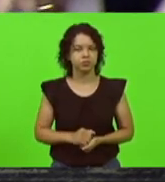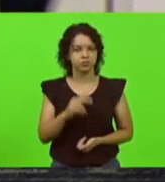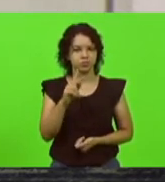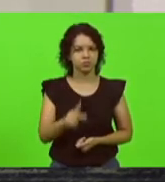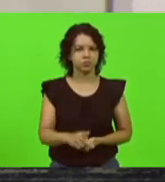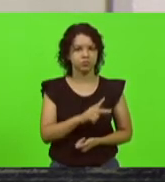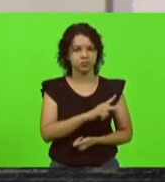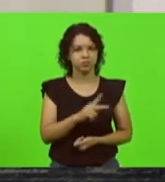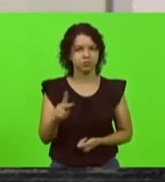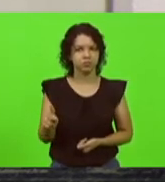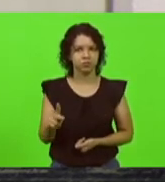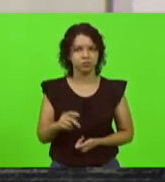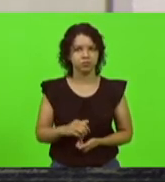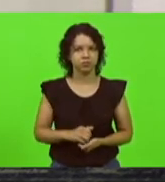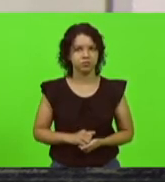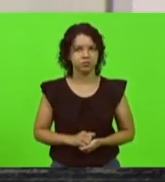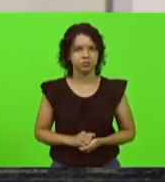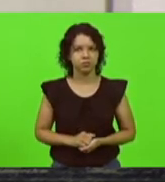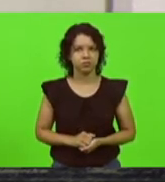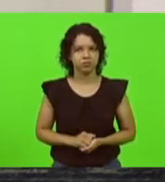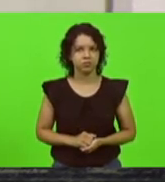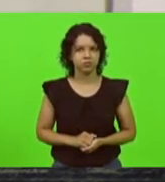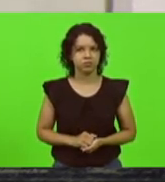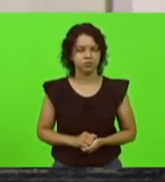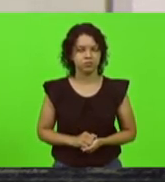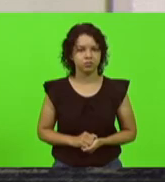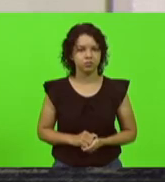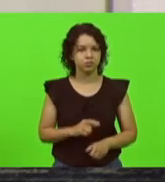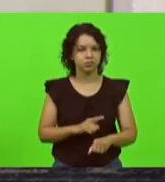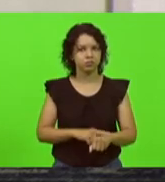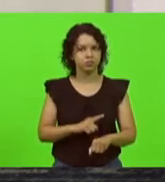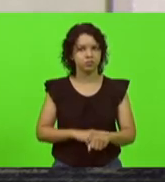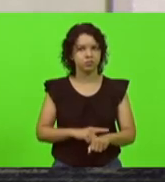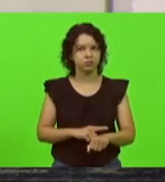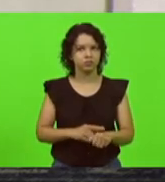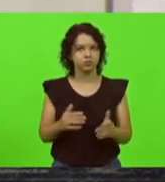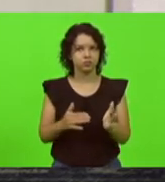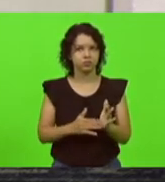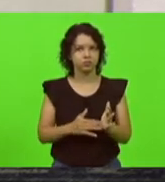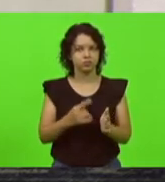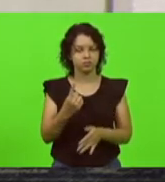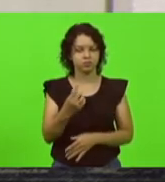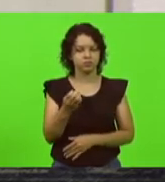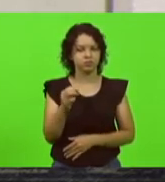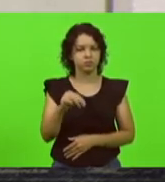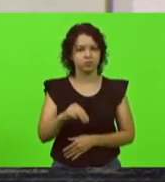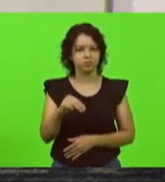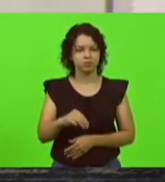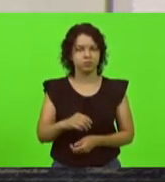Padre Pedro Baldiceira. Vossa Excelência tem a palavra por até 10 minutos.